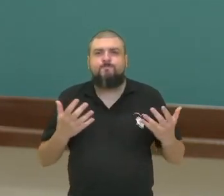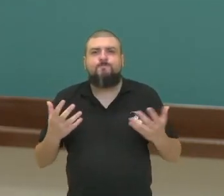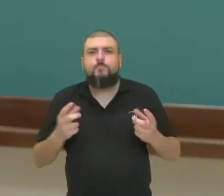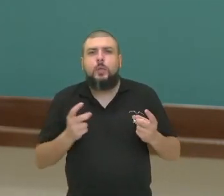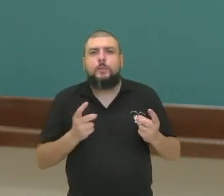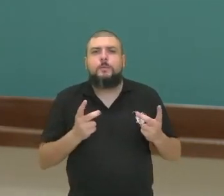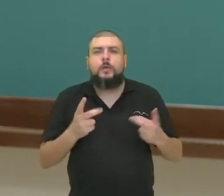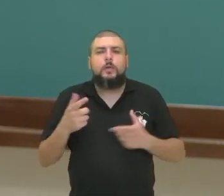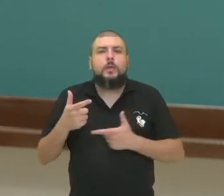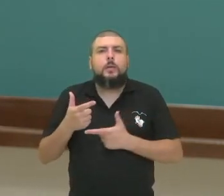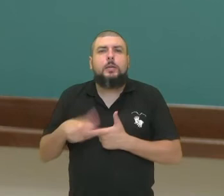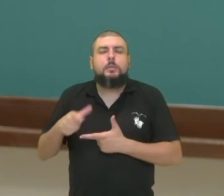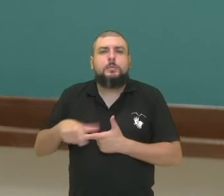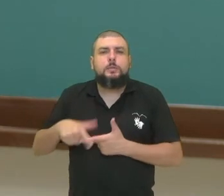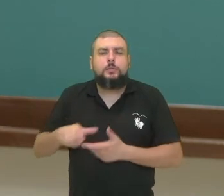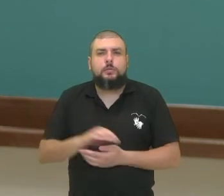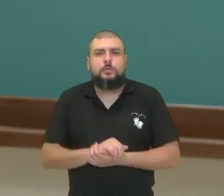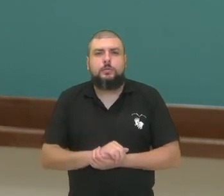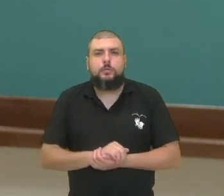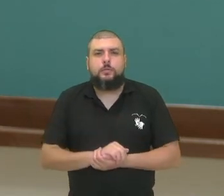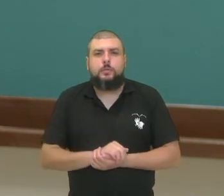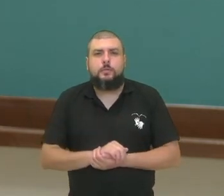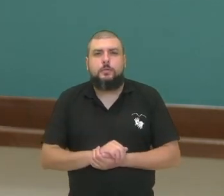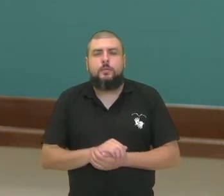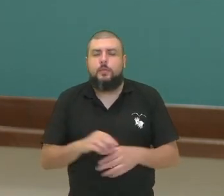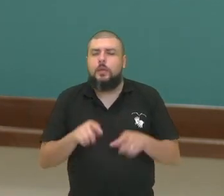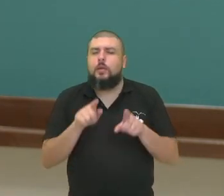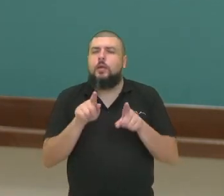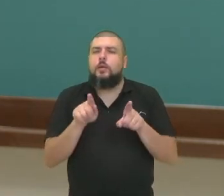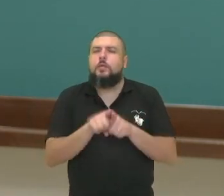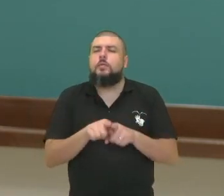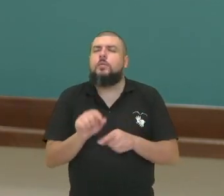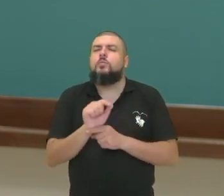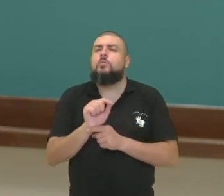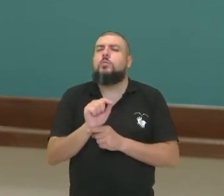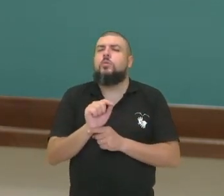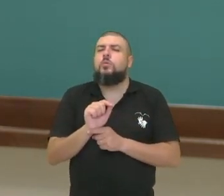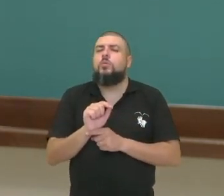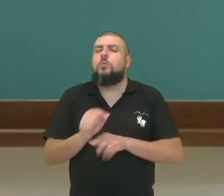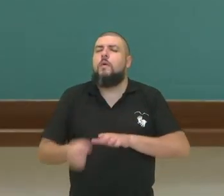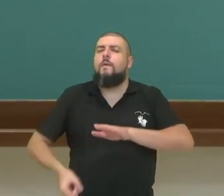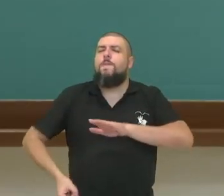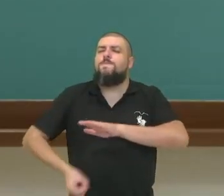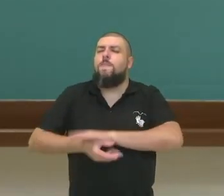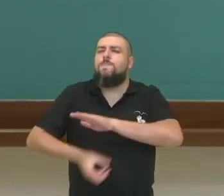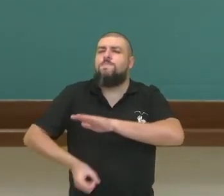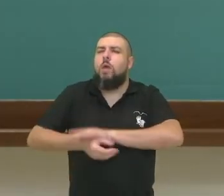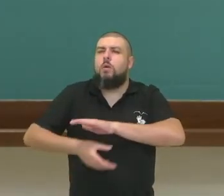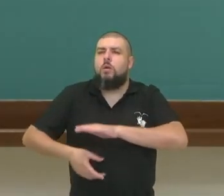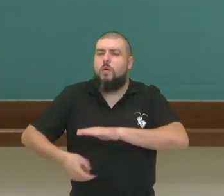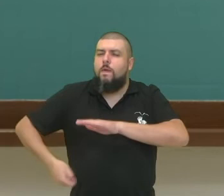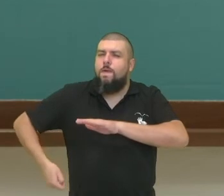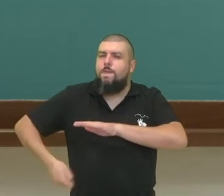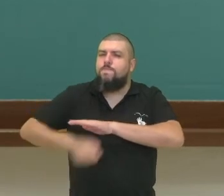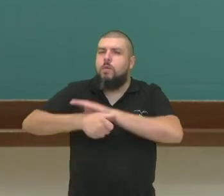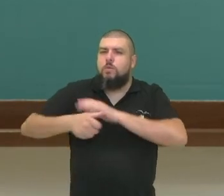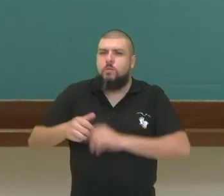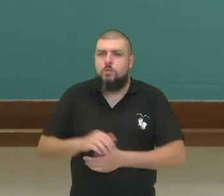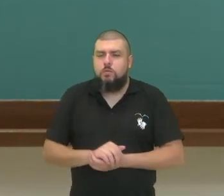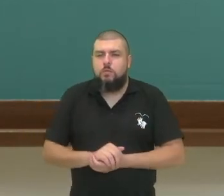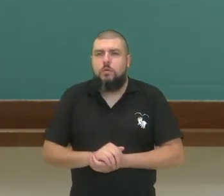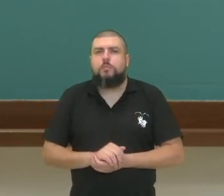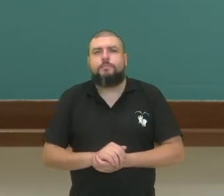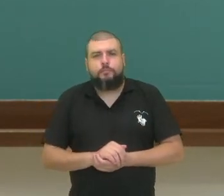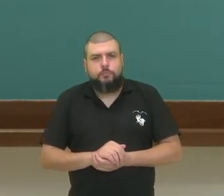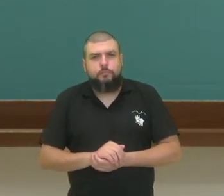consumidor. Vários estudos também mostram que esse período foi marcado pelo desvio de verbas, isso é, pela corrupção. Muitas pessoas falam que